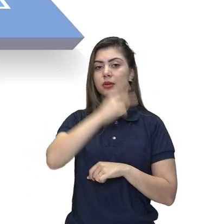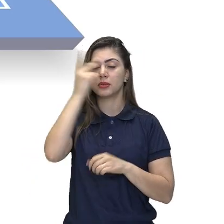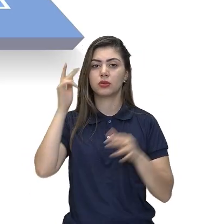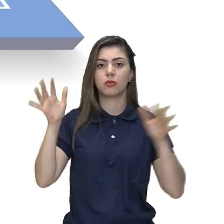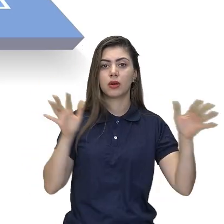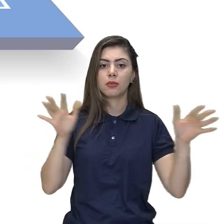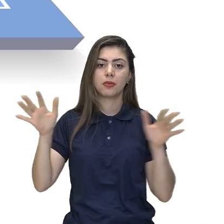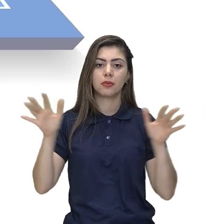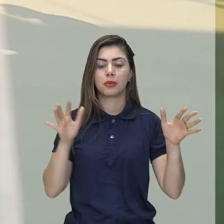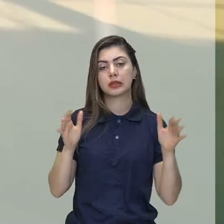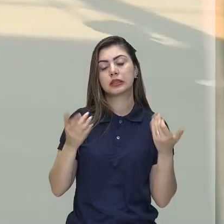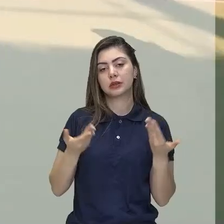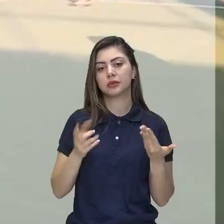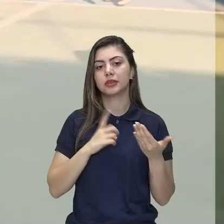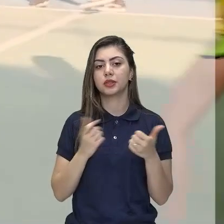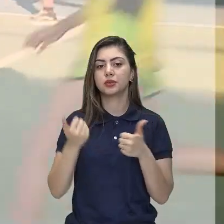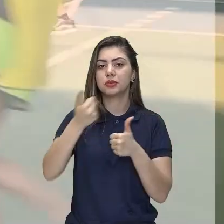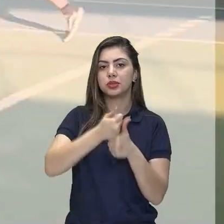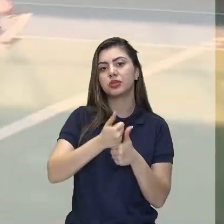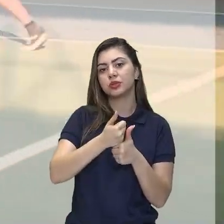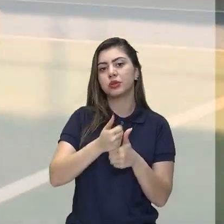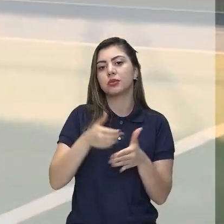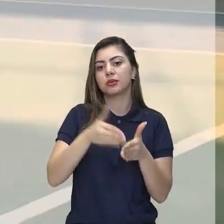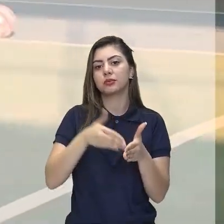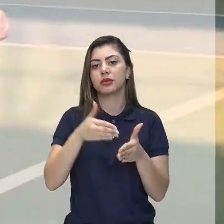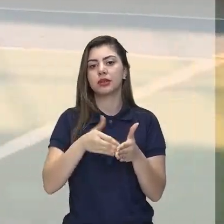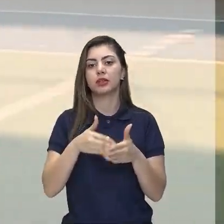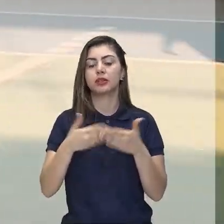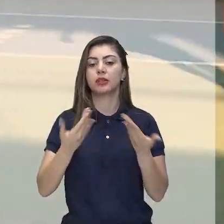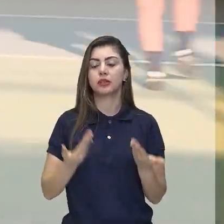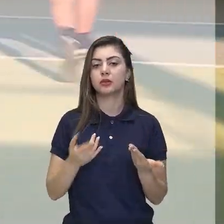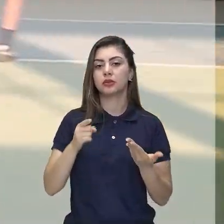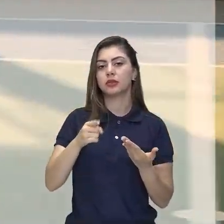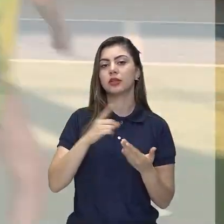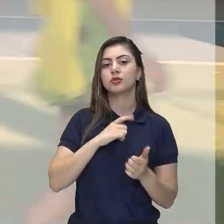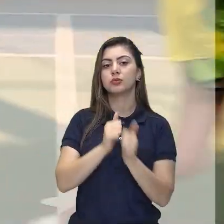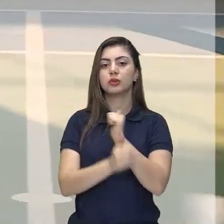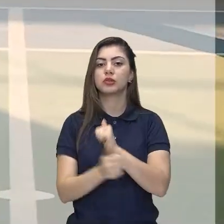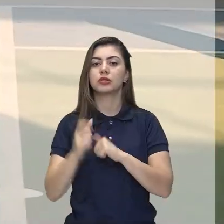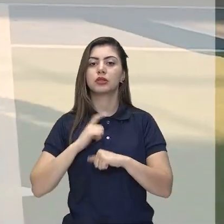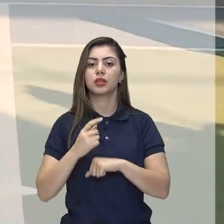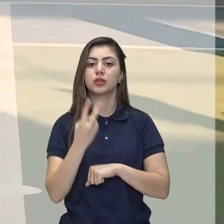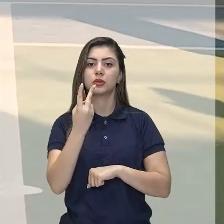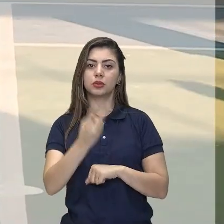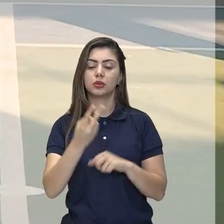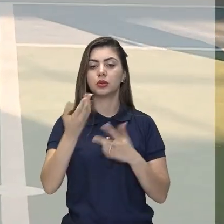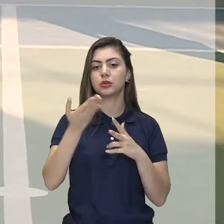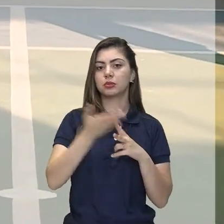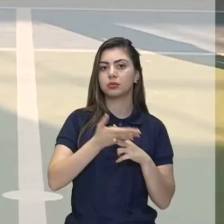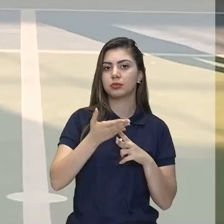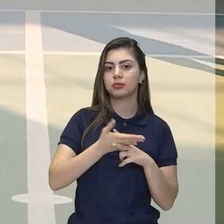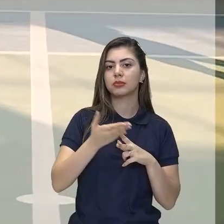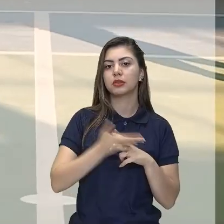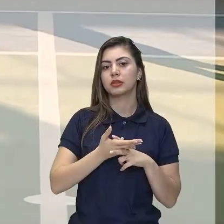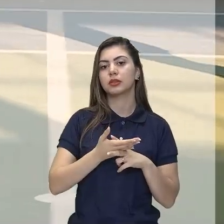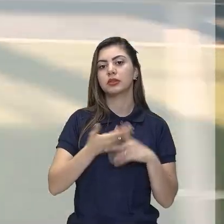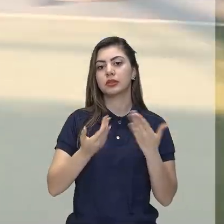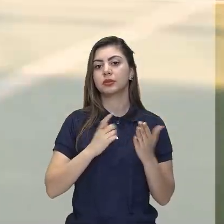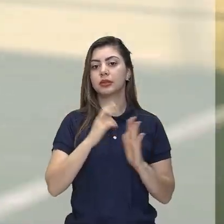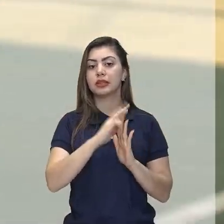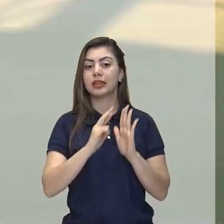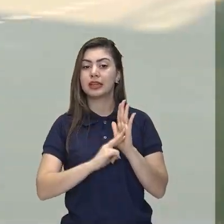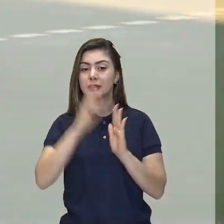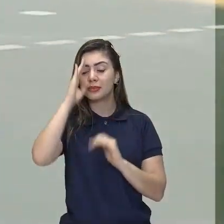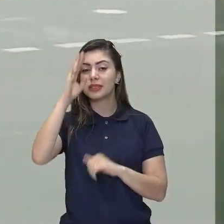substituições ilimitadas. O jogo é dividido em 2 tempos de 20 minutos e as regras principais exigem